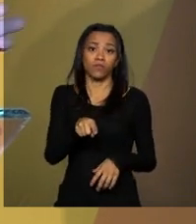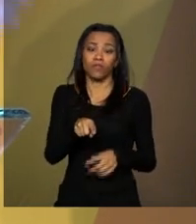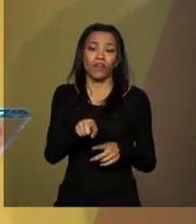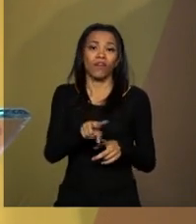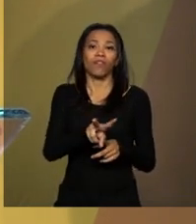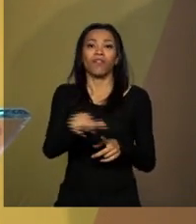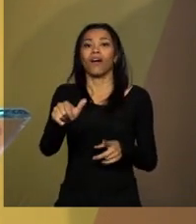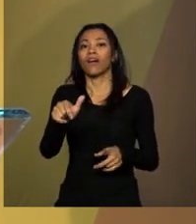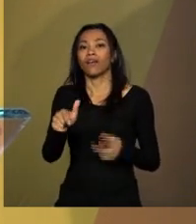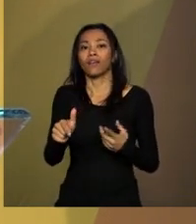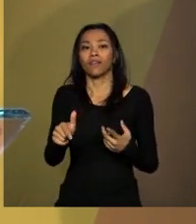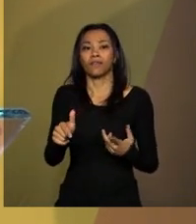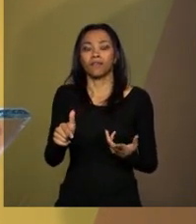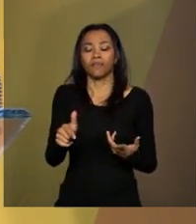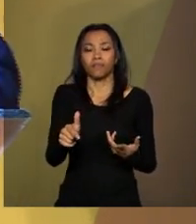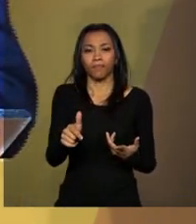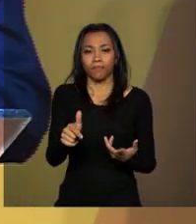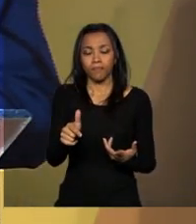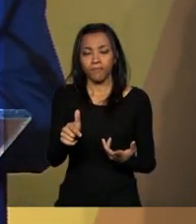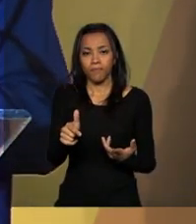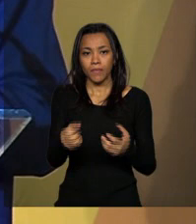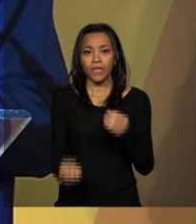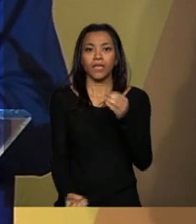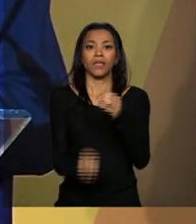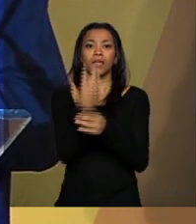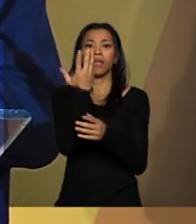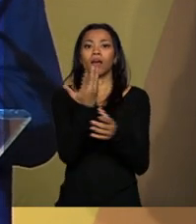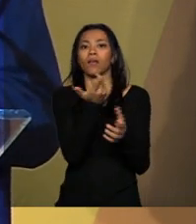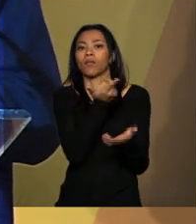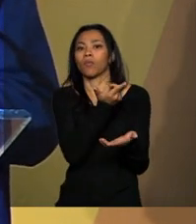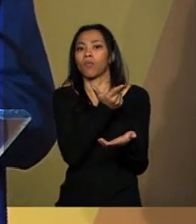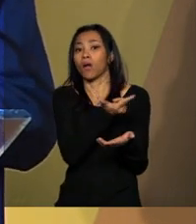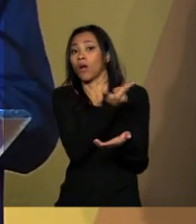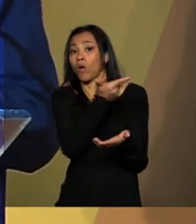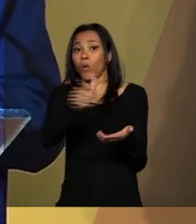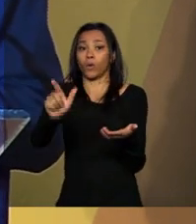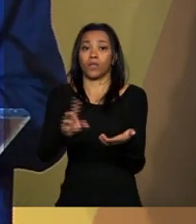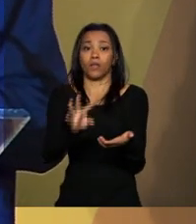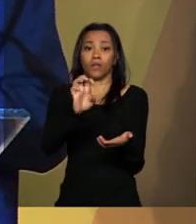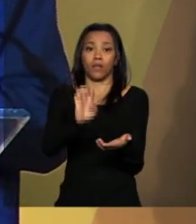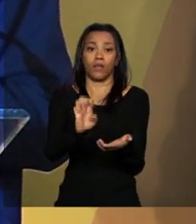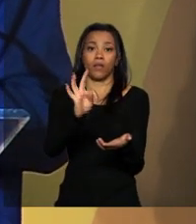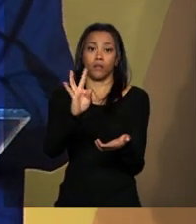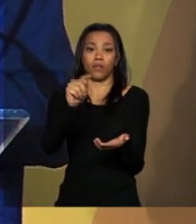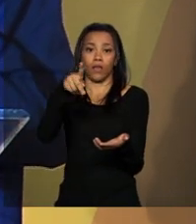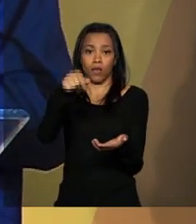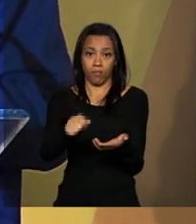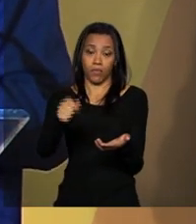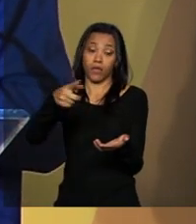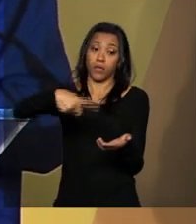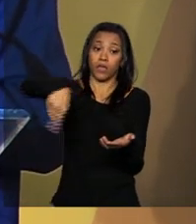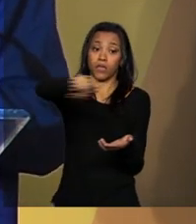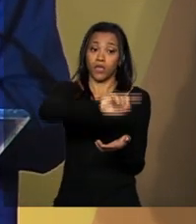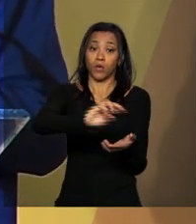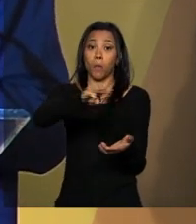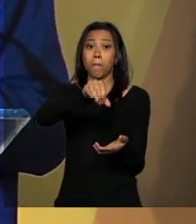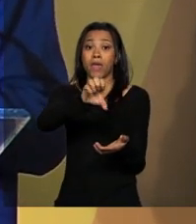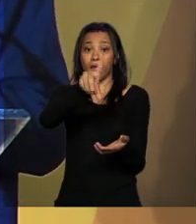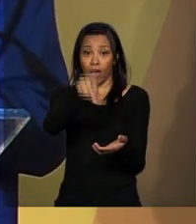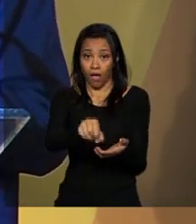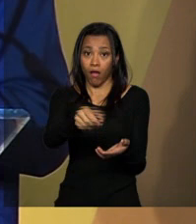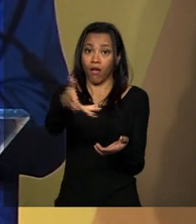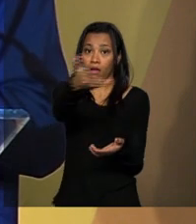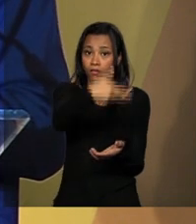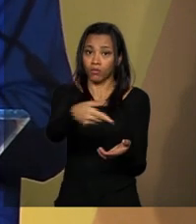criará uma nova etapa na qual os mercados capitais terão uma participação cada vez